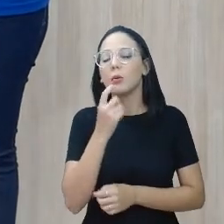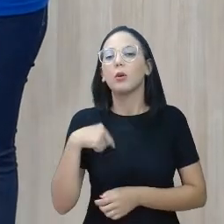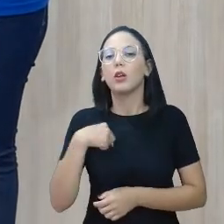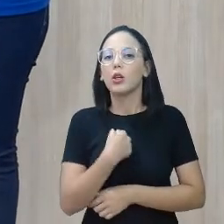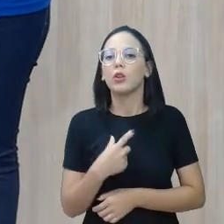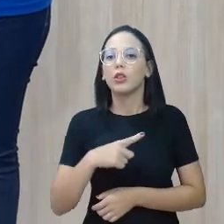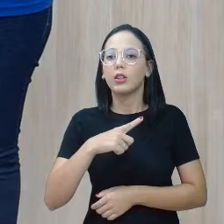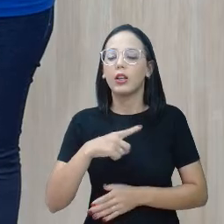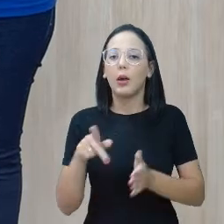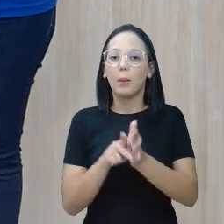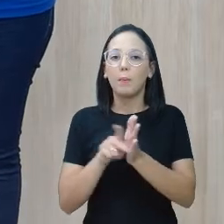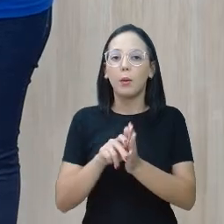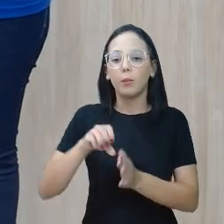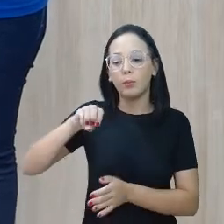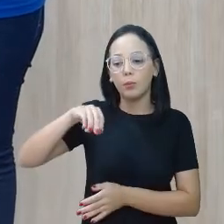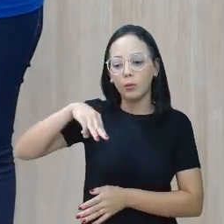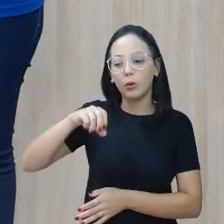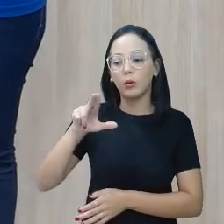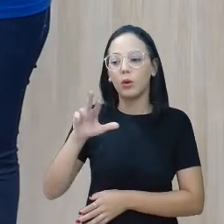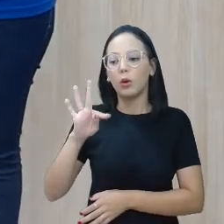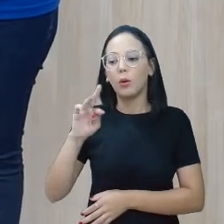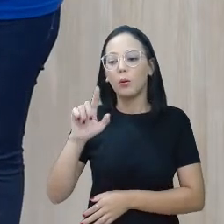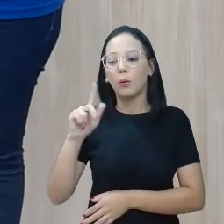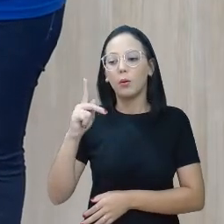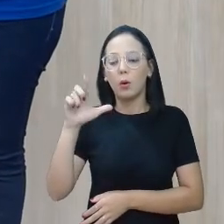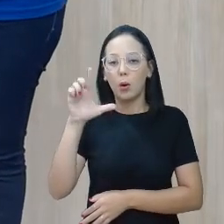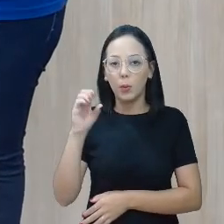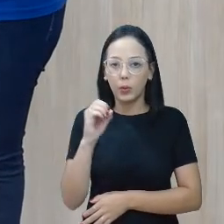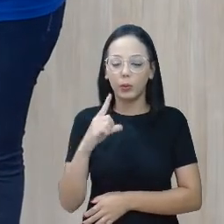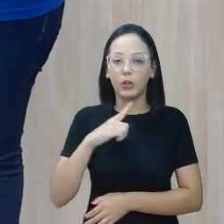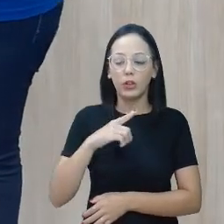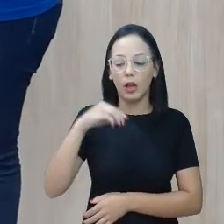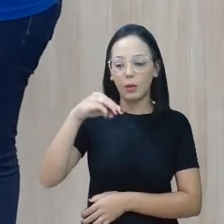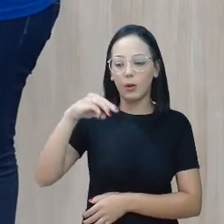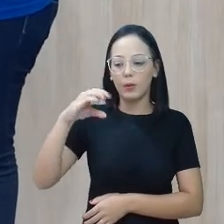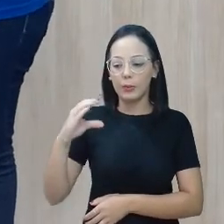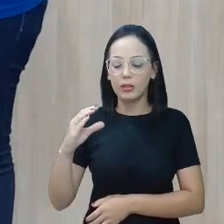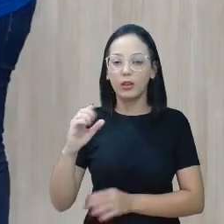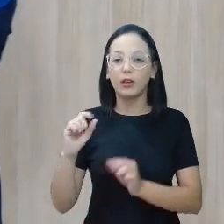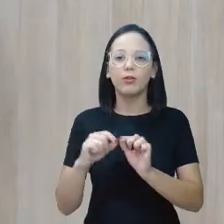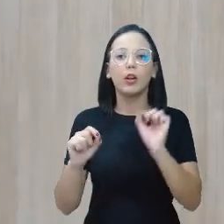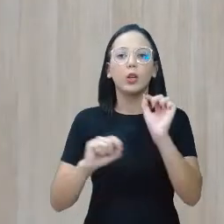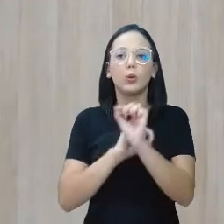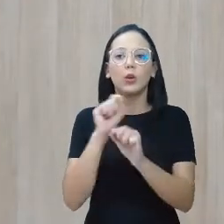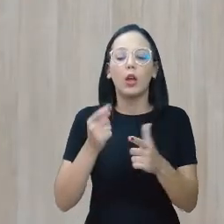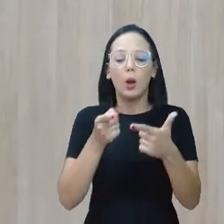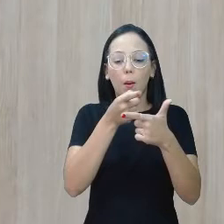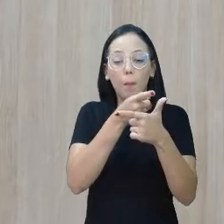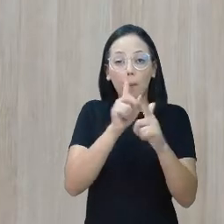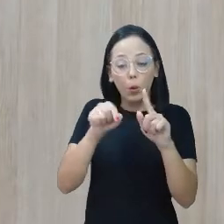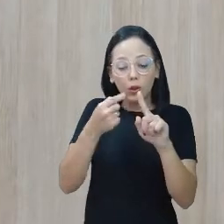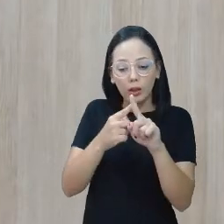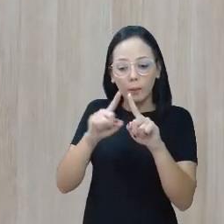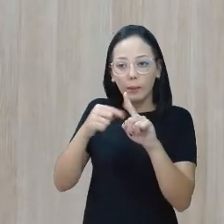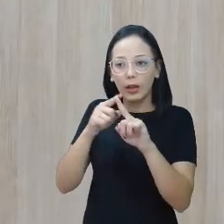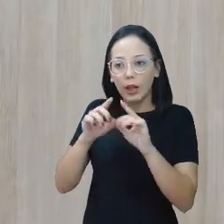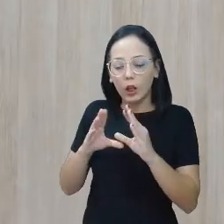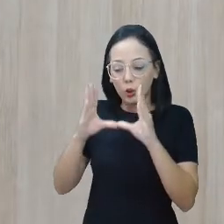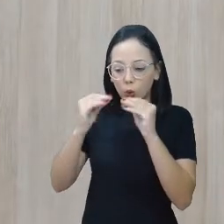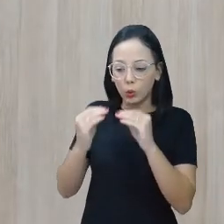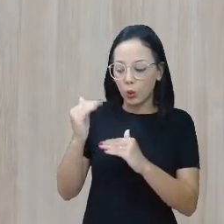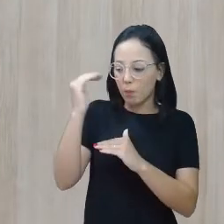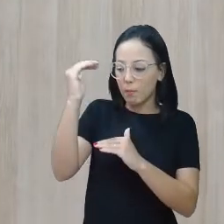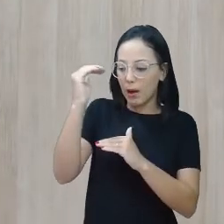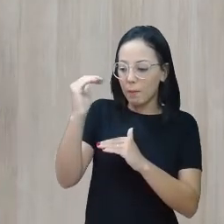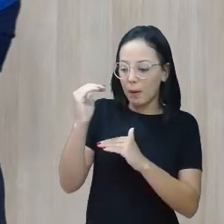gente tenha o múltiplo, né, que a gente tenha o MMC. Nesse caso, o que a gente faz? A gente multiplica todos os fatores.